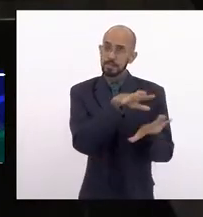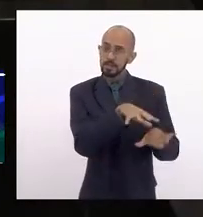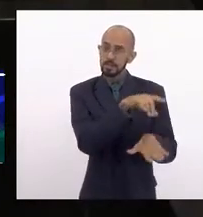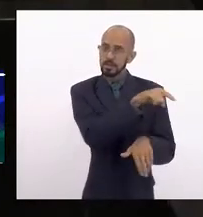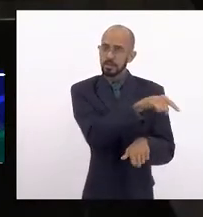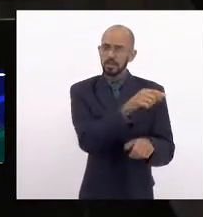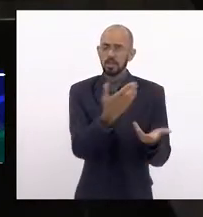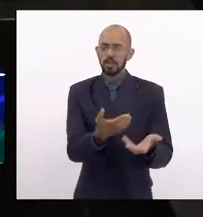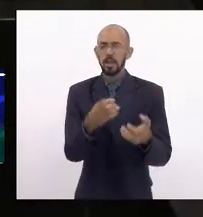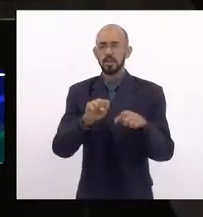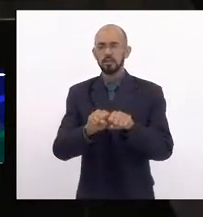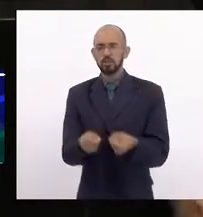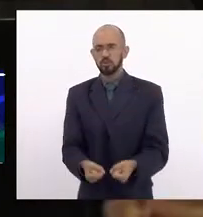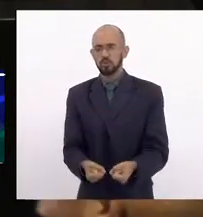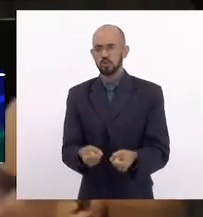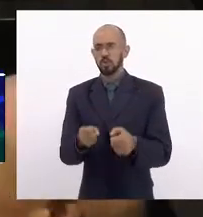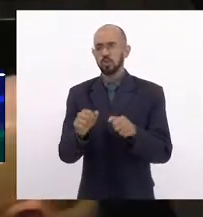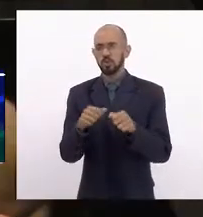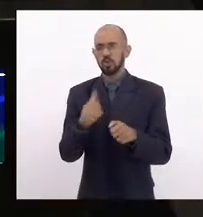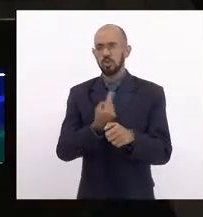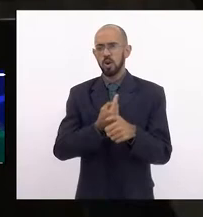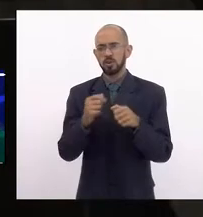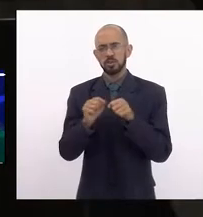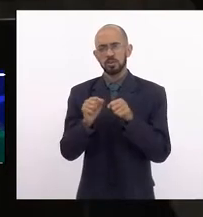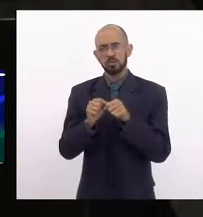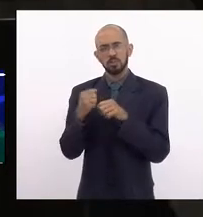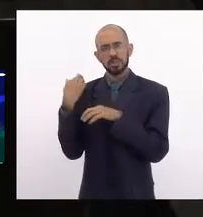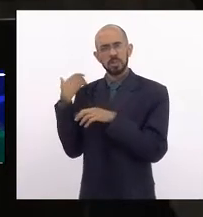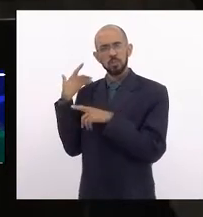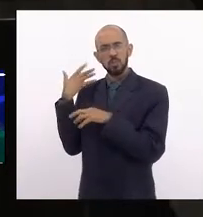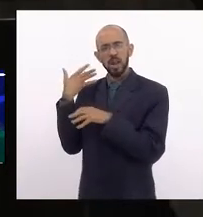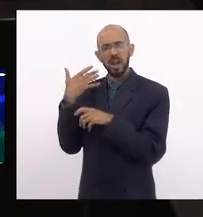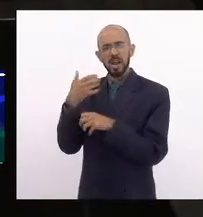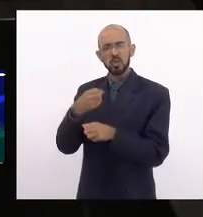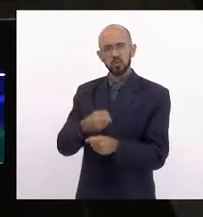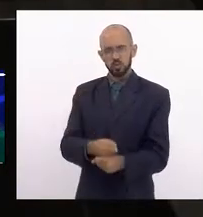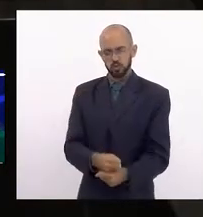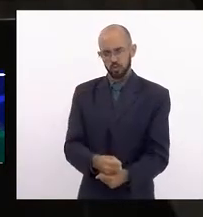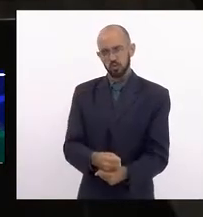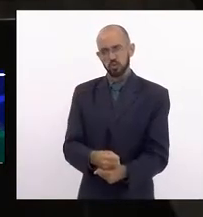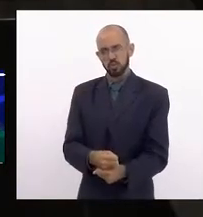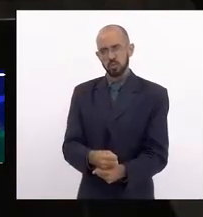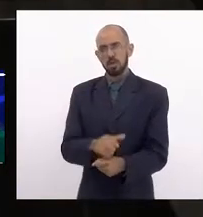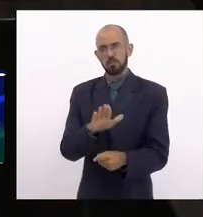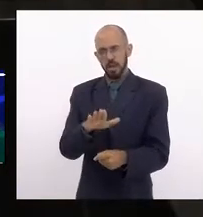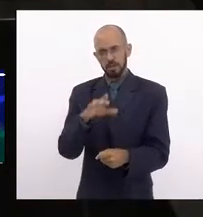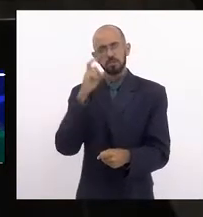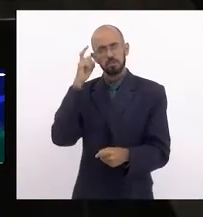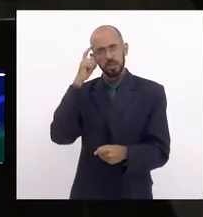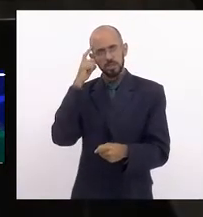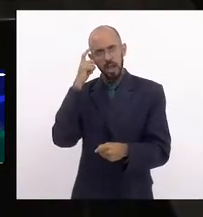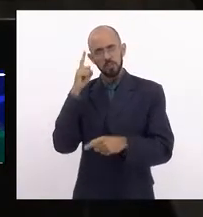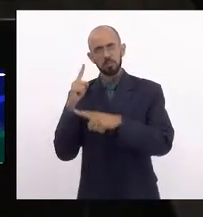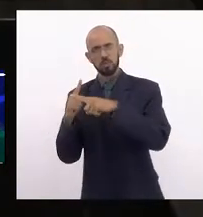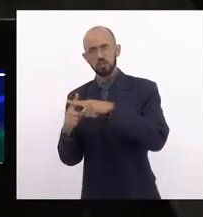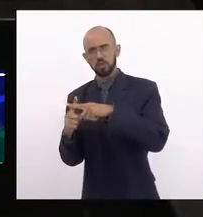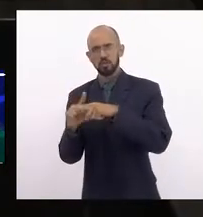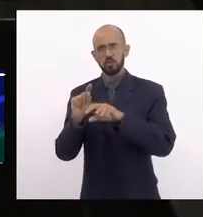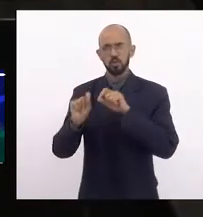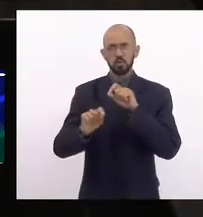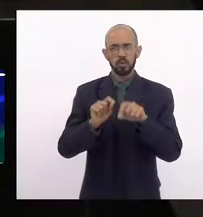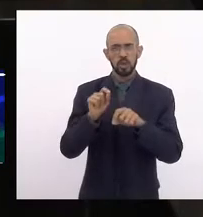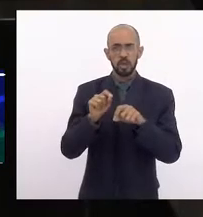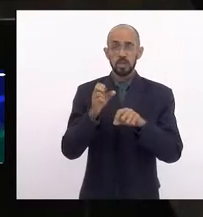querem destruir o que a gente vem fazendo ano após é mas vamos pensar pelo lado positivo se não